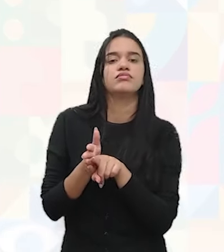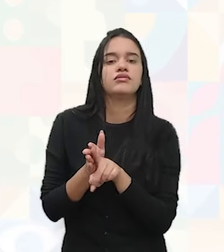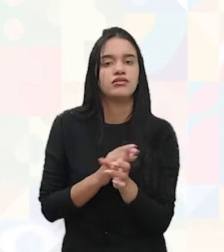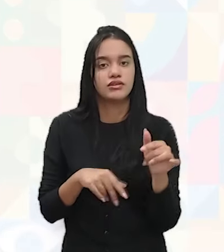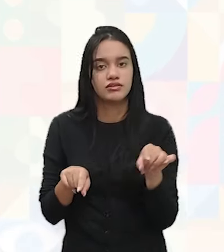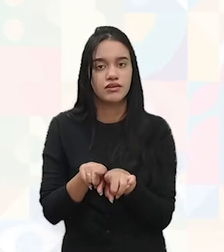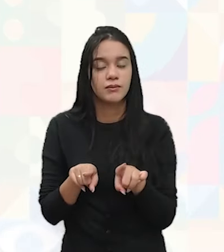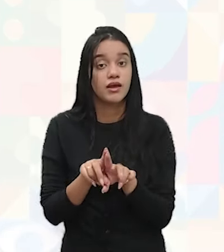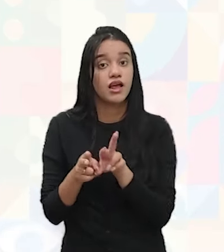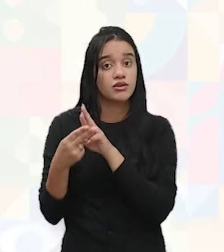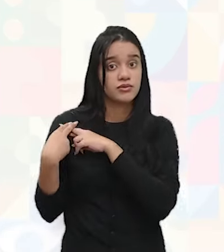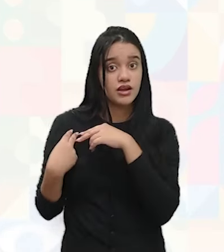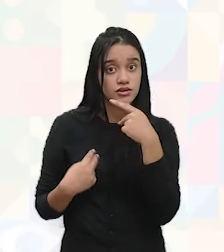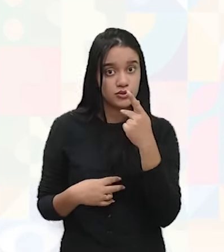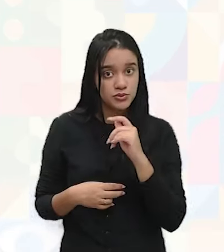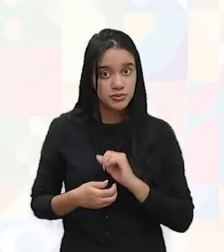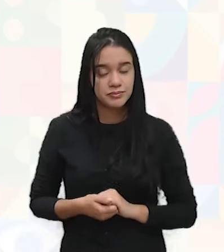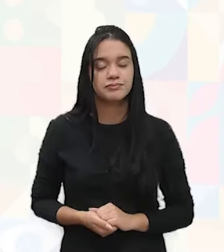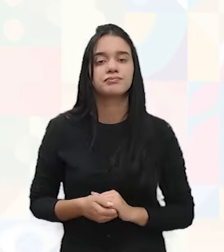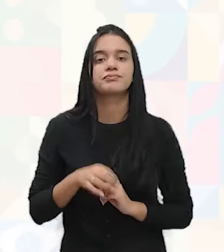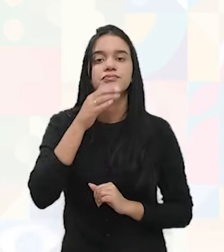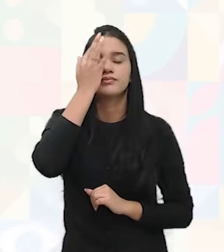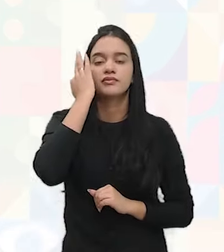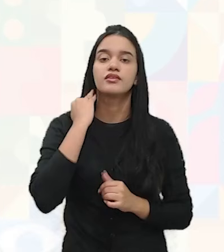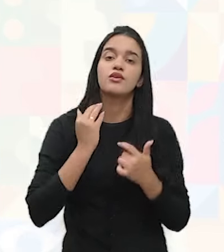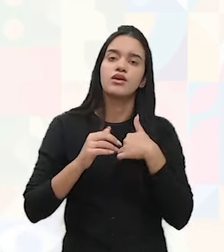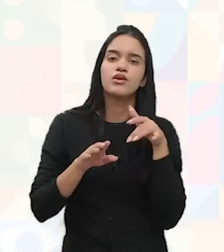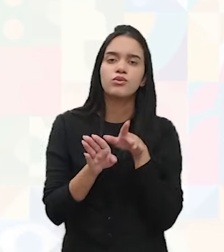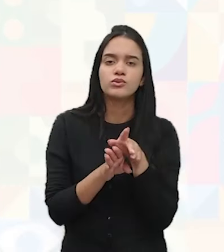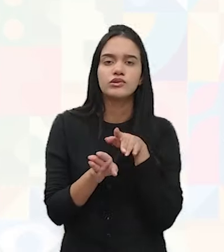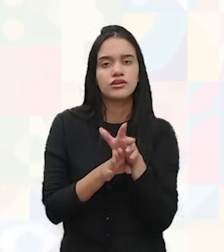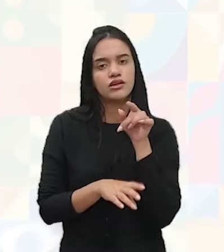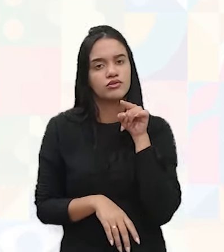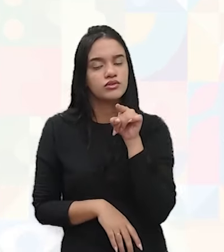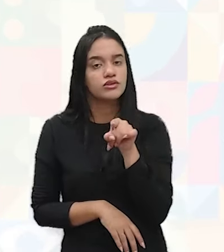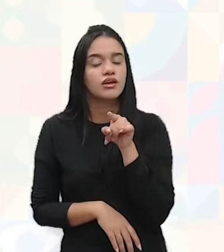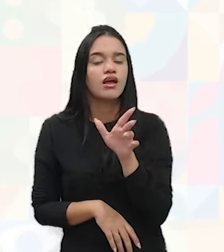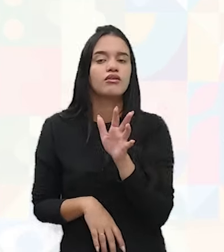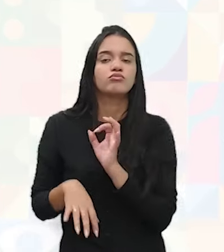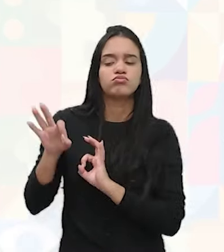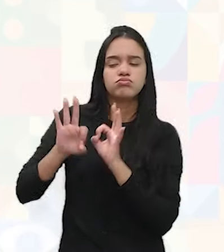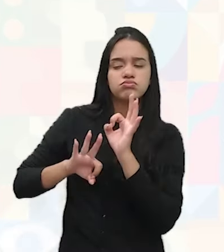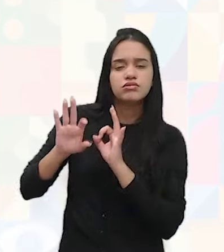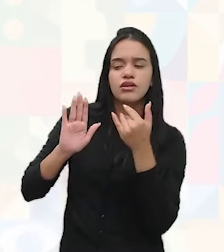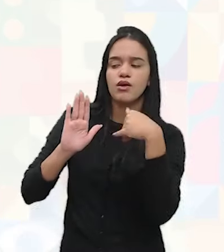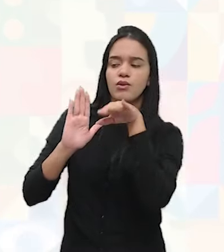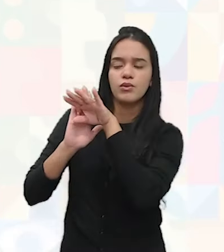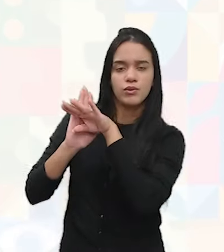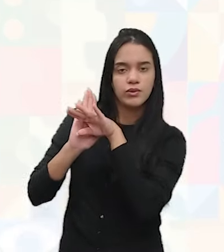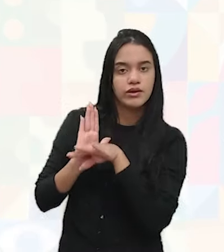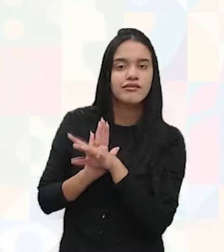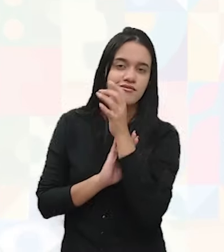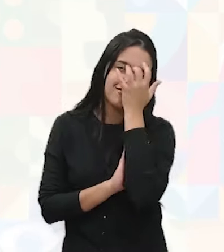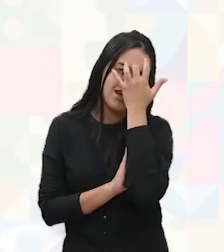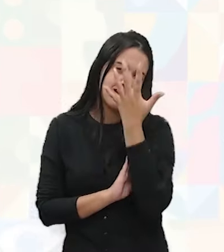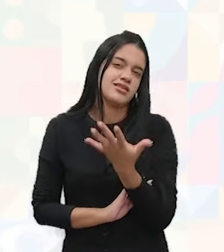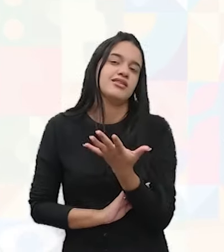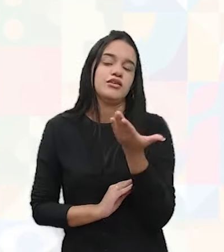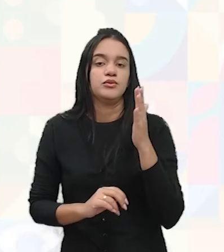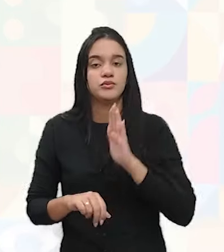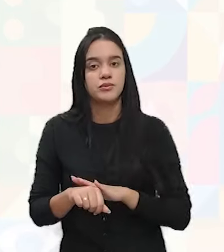também sua responsabilidade então eu aconselho que você previamente Elabore um checklist Zinho que Vai facilitar muito no